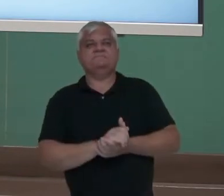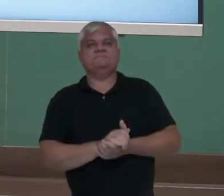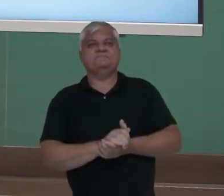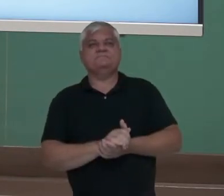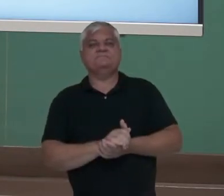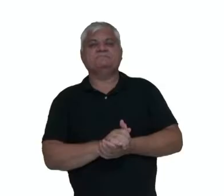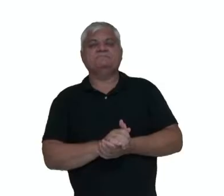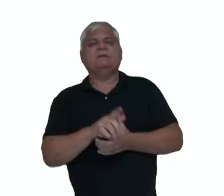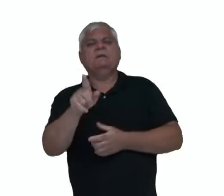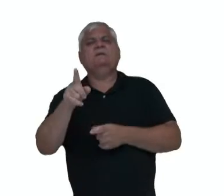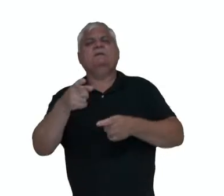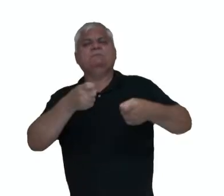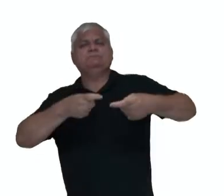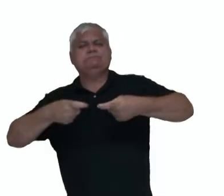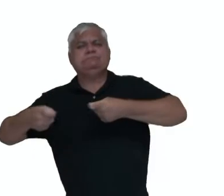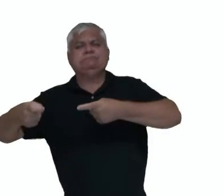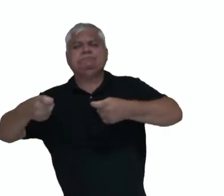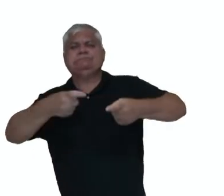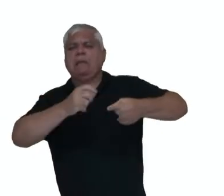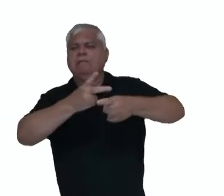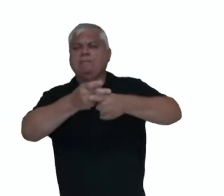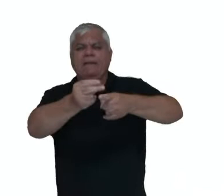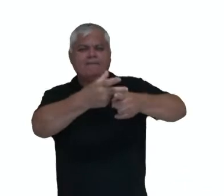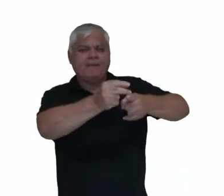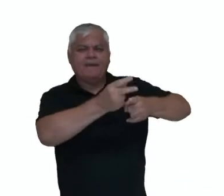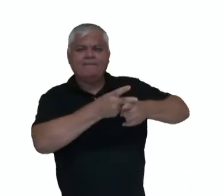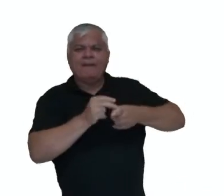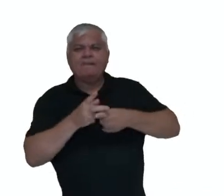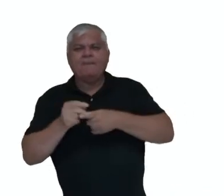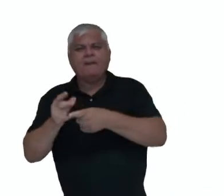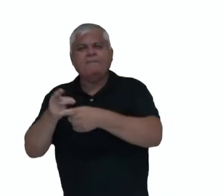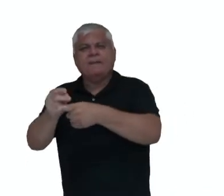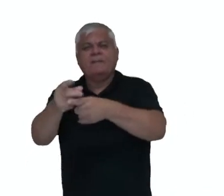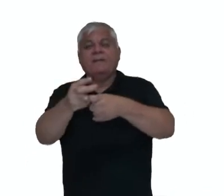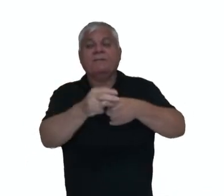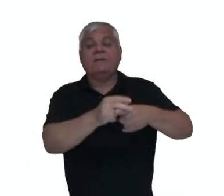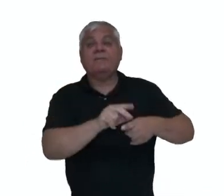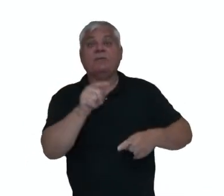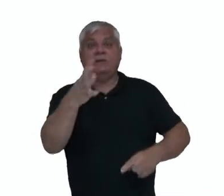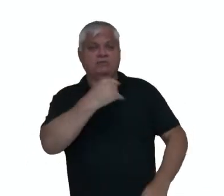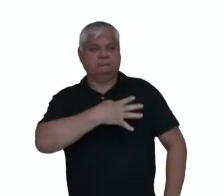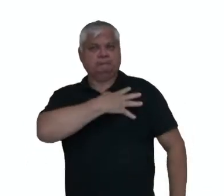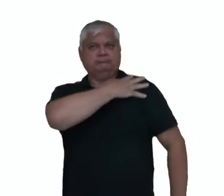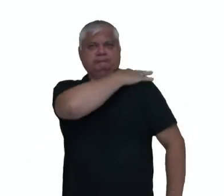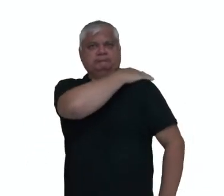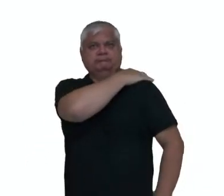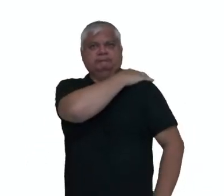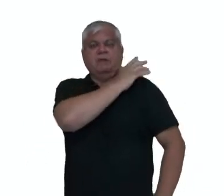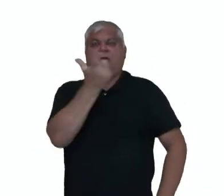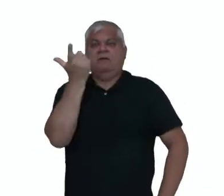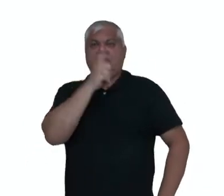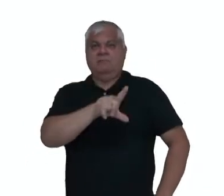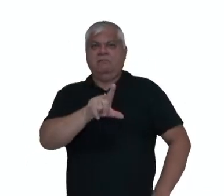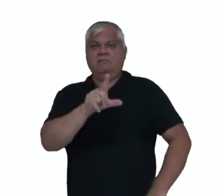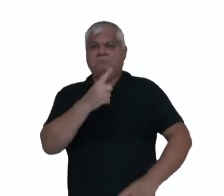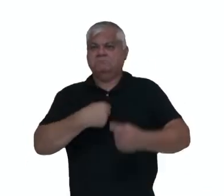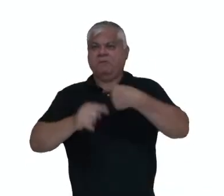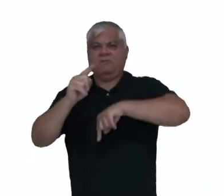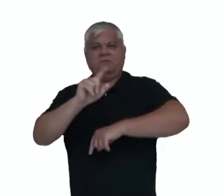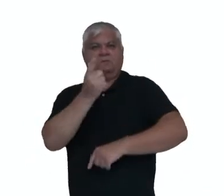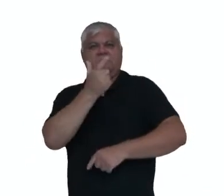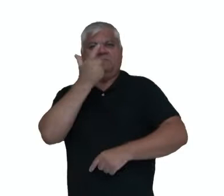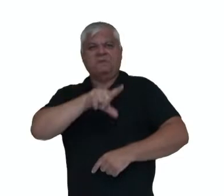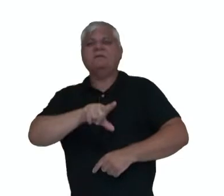E essas guerras de conquistas provocaram o fortalecimento dos generais que passaram a disputar o poder.